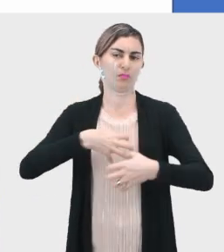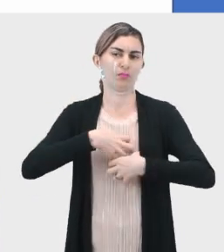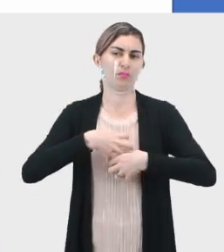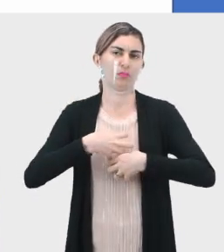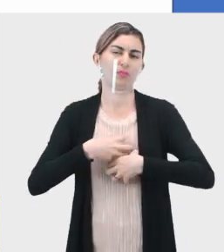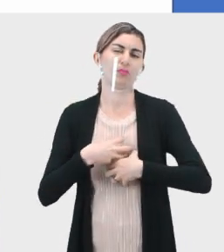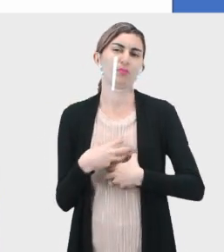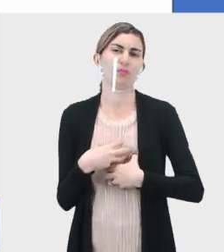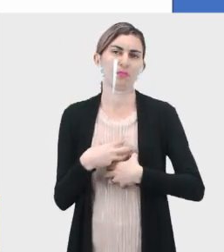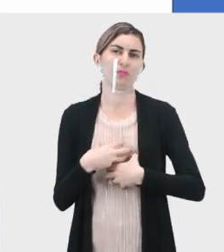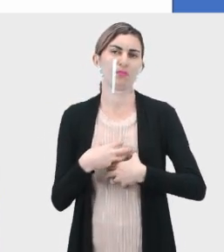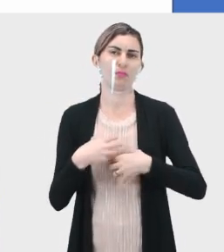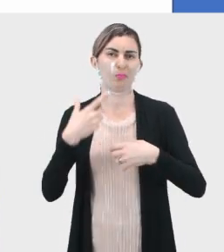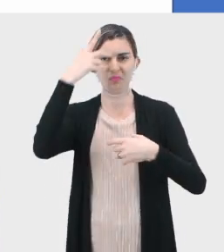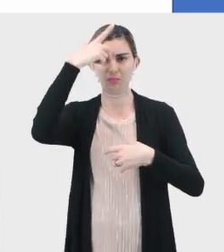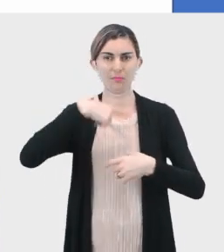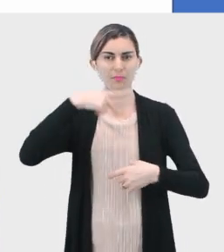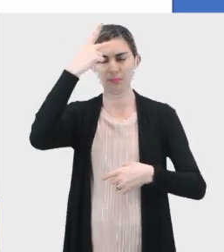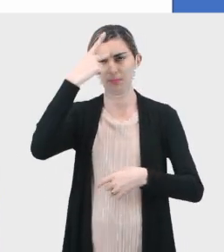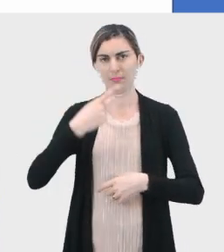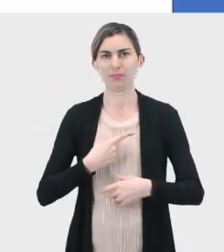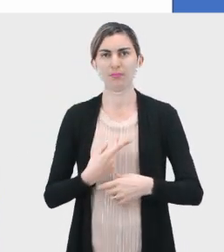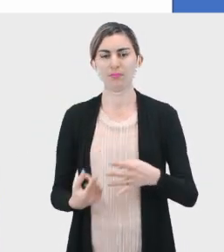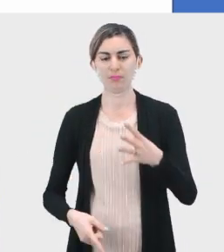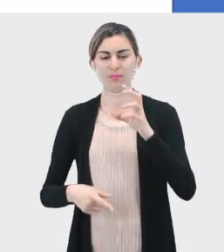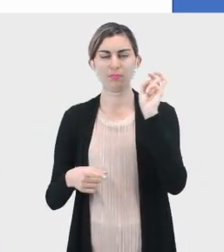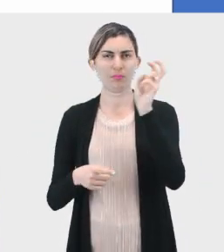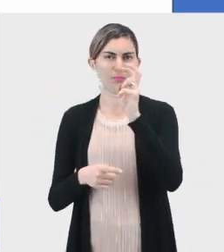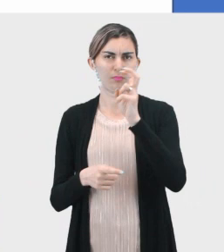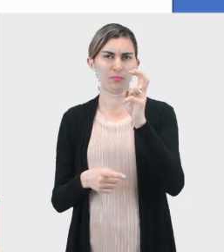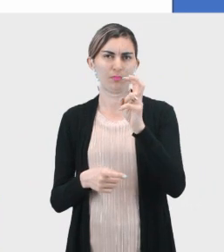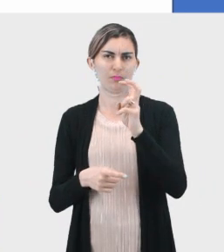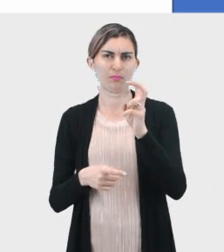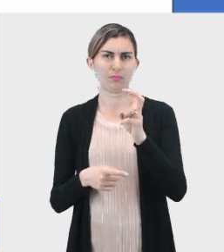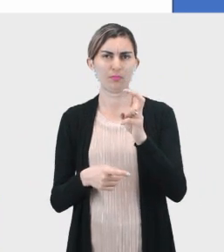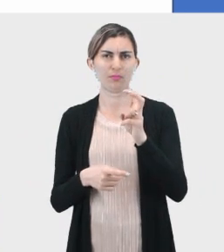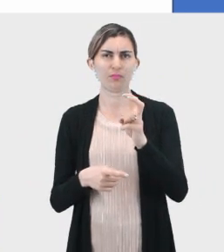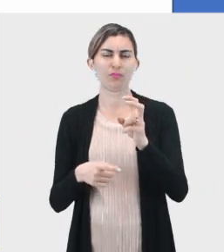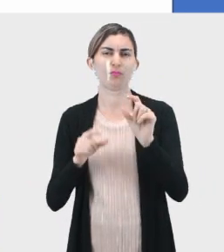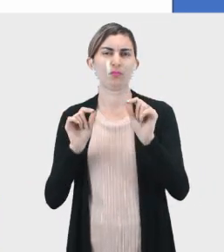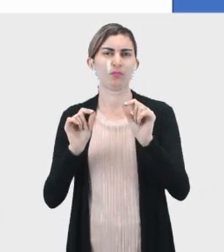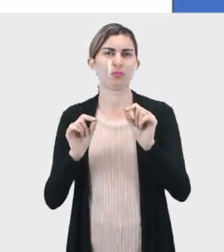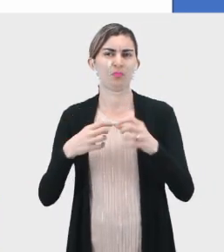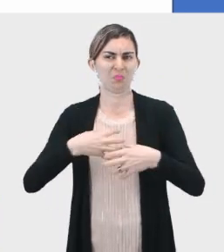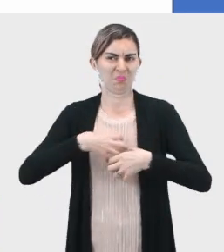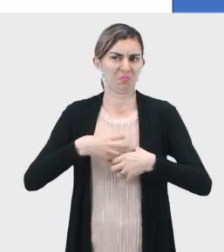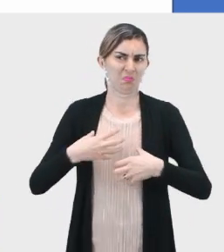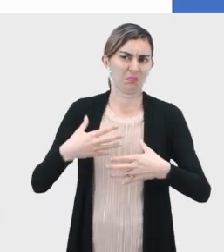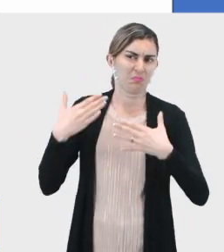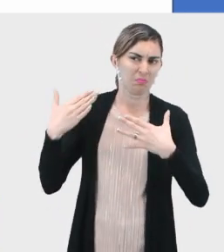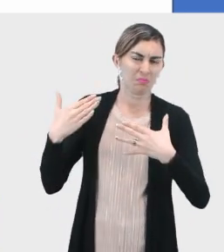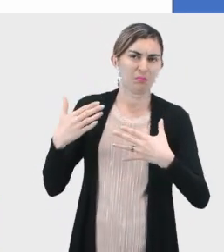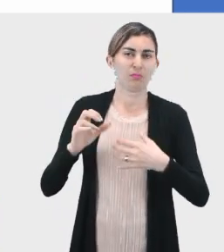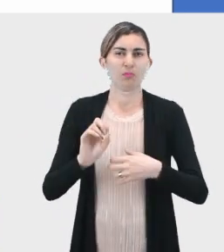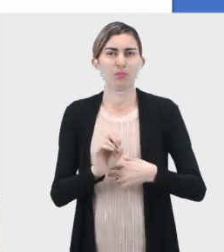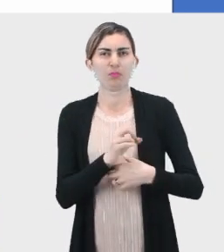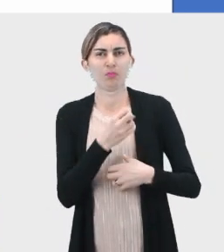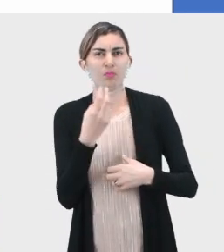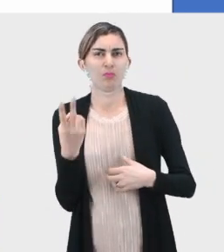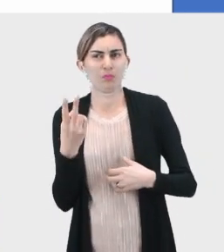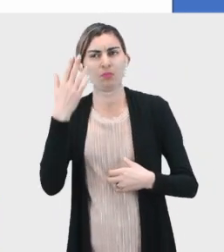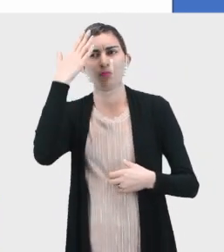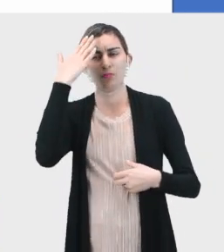sente-se sobre ela mesma? Letter A. Insecure, insegura, or letter